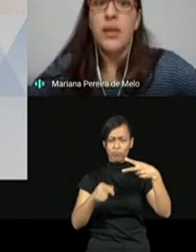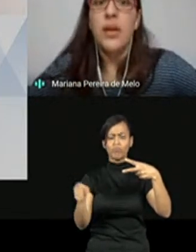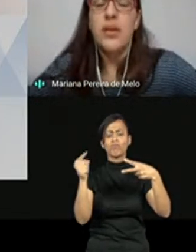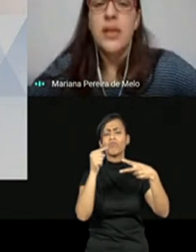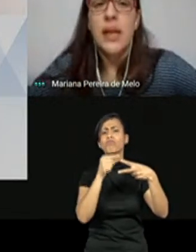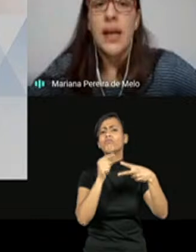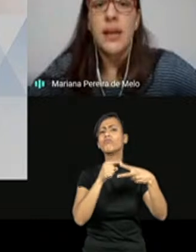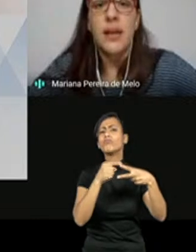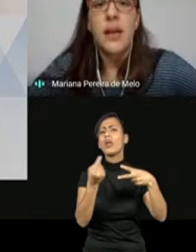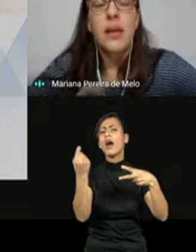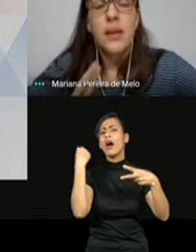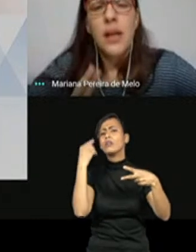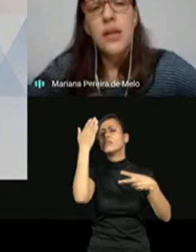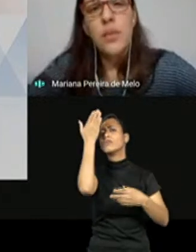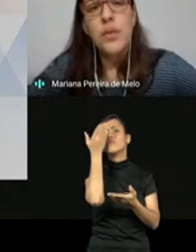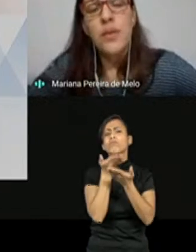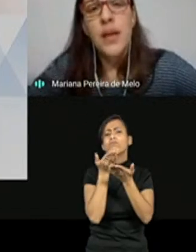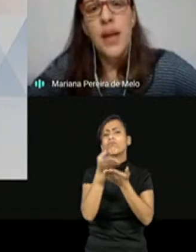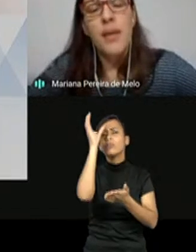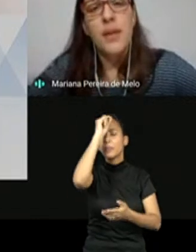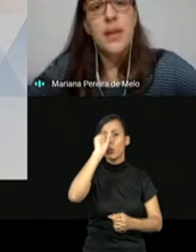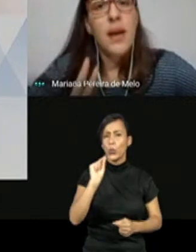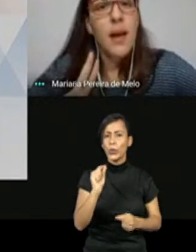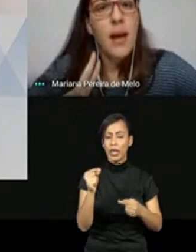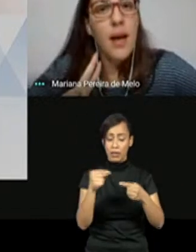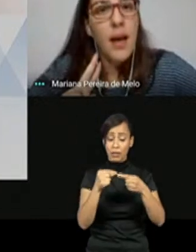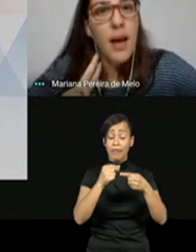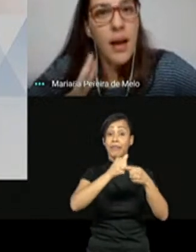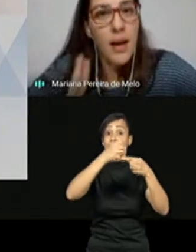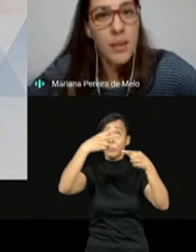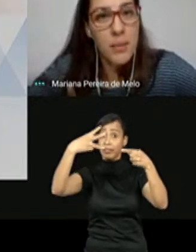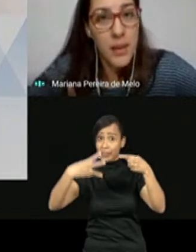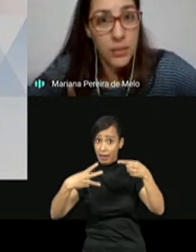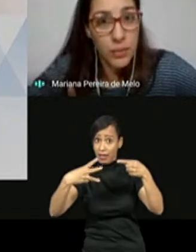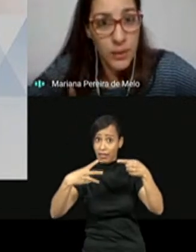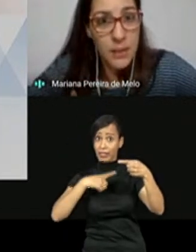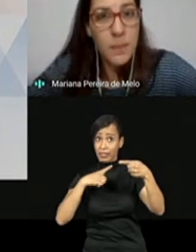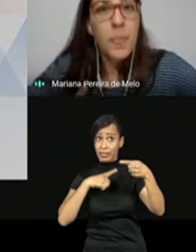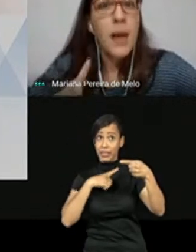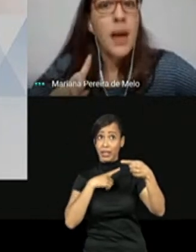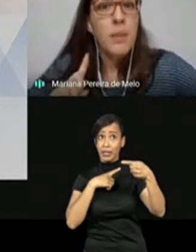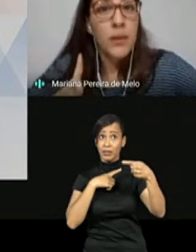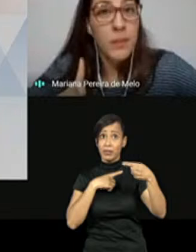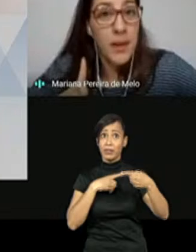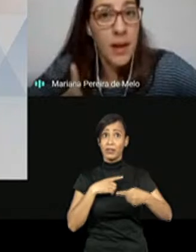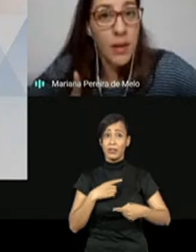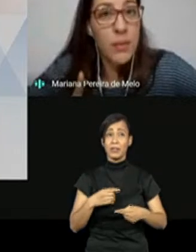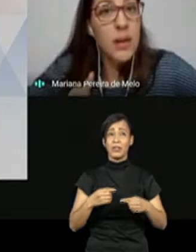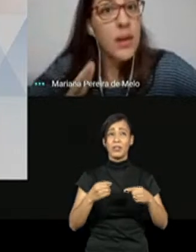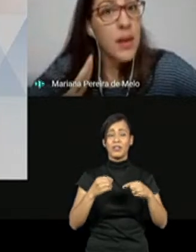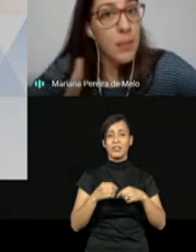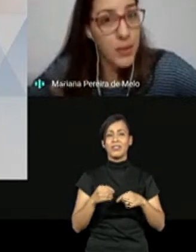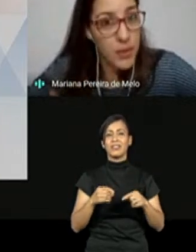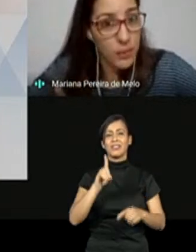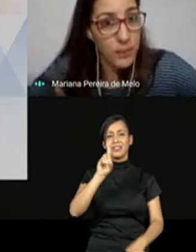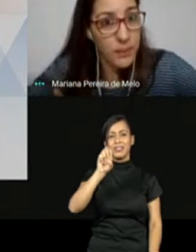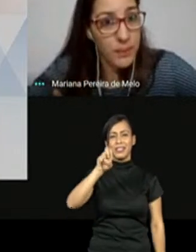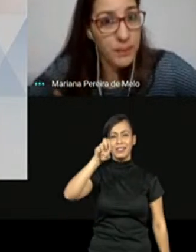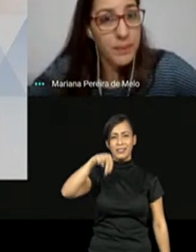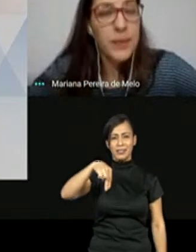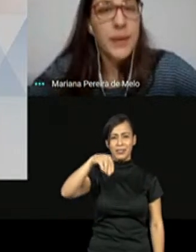variável aleatória discreta três tipos de variáveis: a Bernoulli, a binomial e a